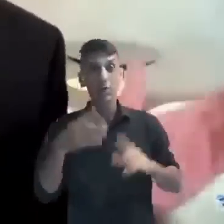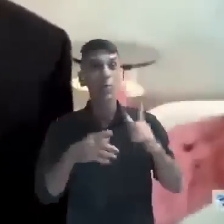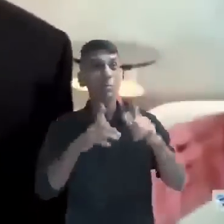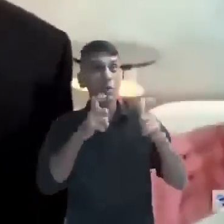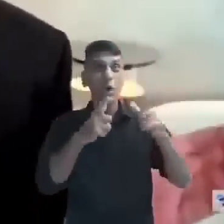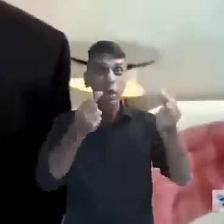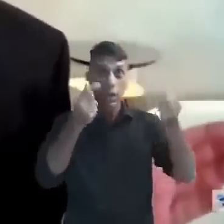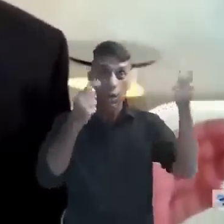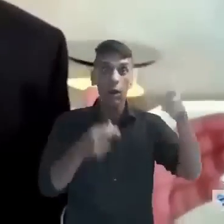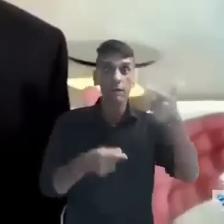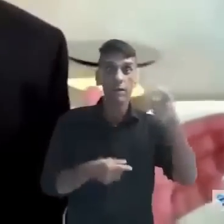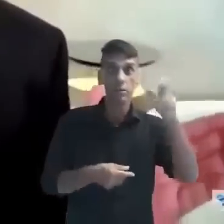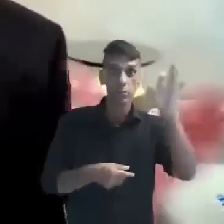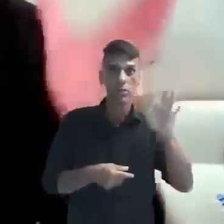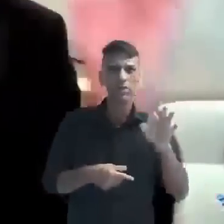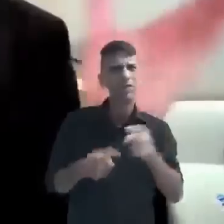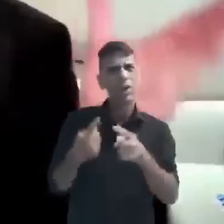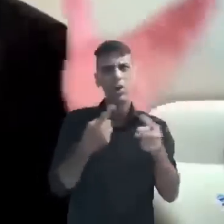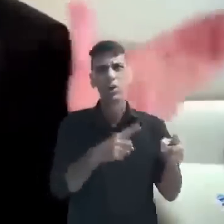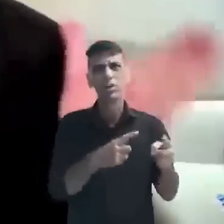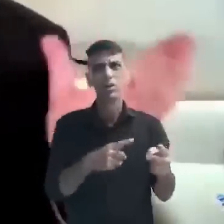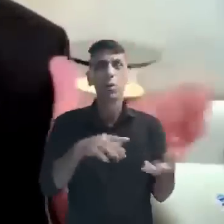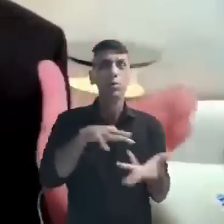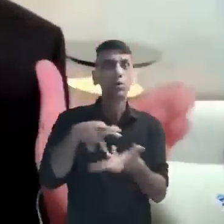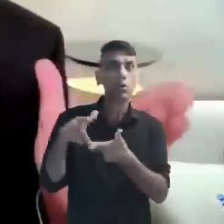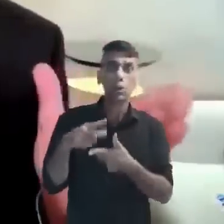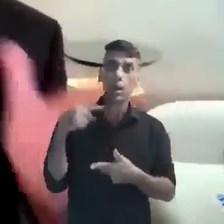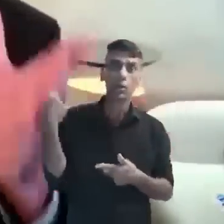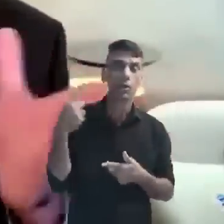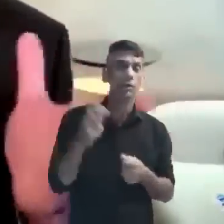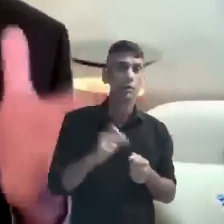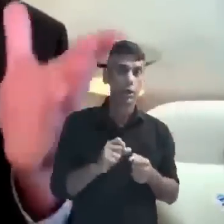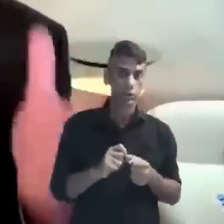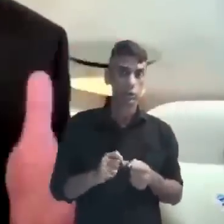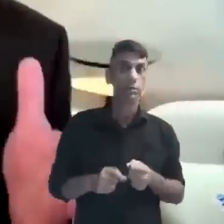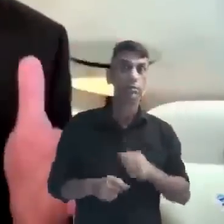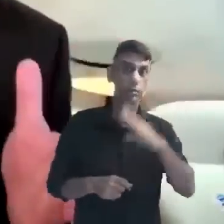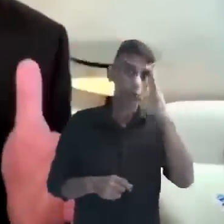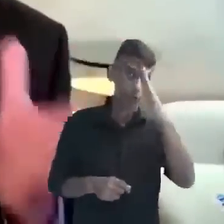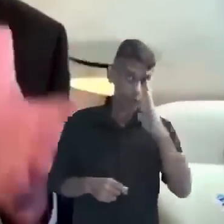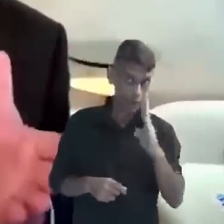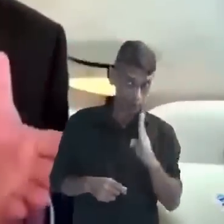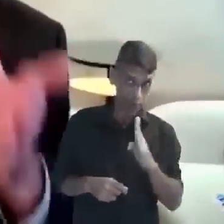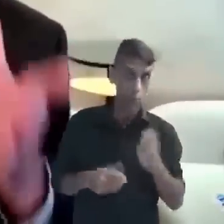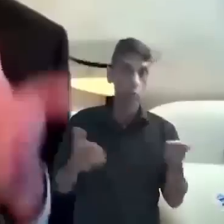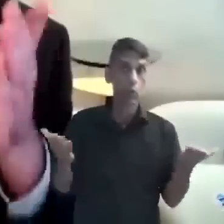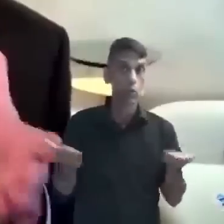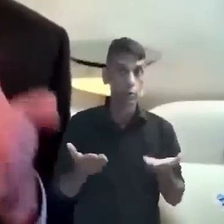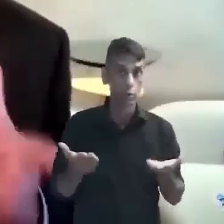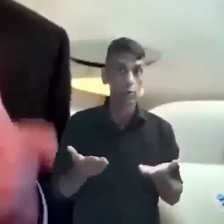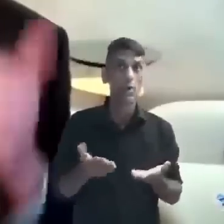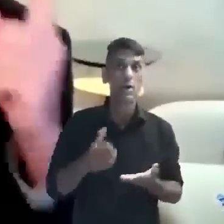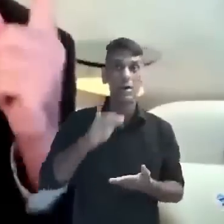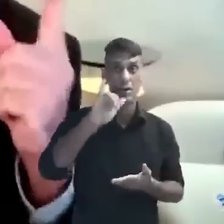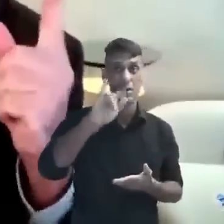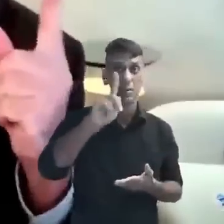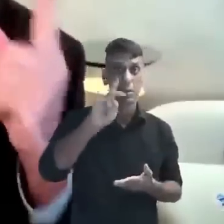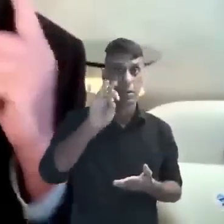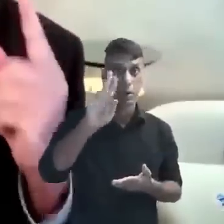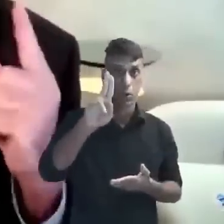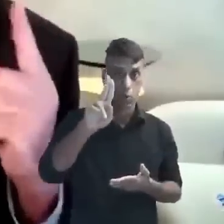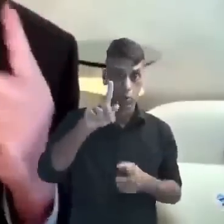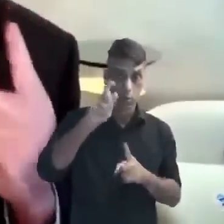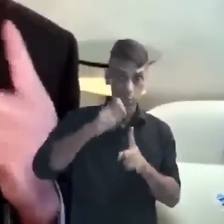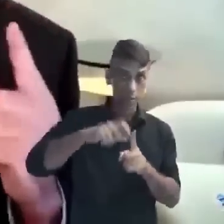ficar contra, porque o mundo inteiro faz assim. Por exemplo, o Brasil hoje paga de IPTU por mês em